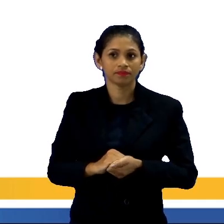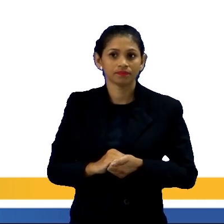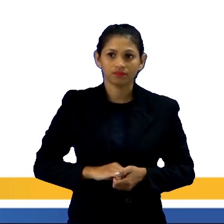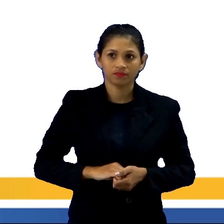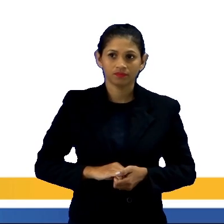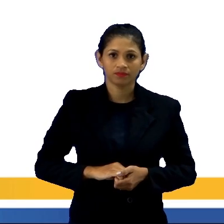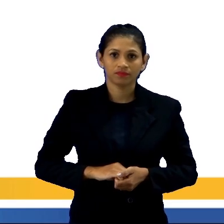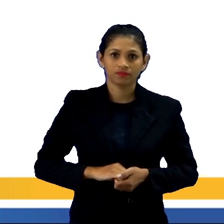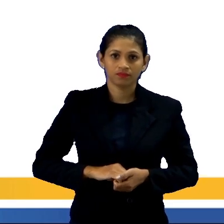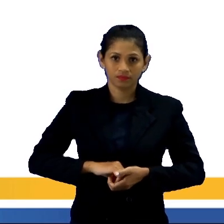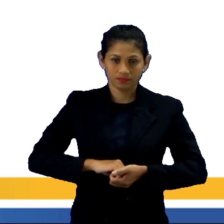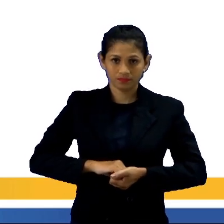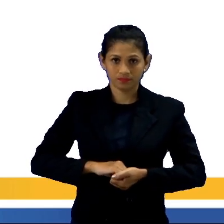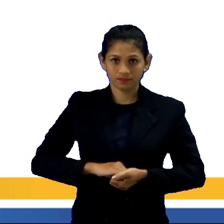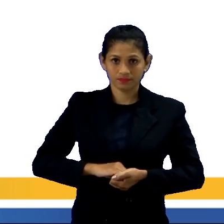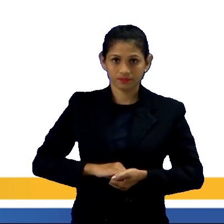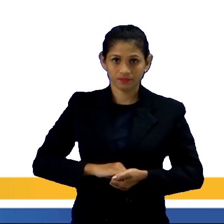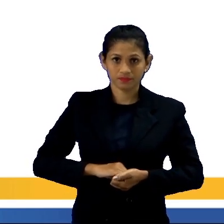Cuiabá.